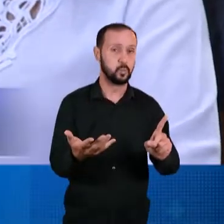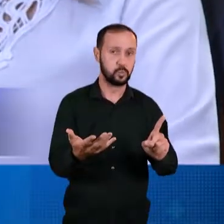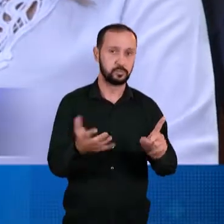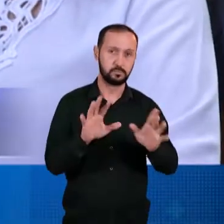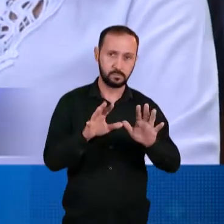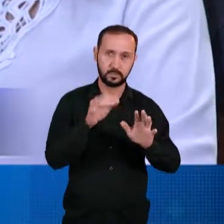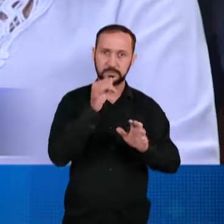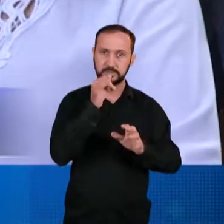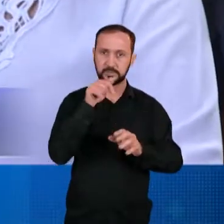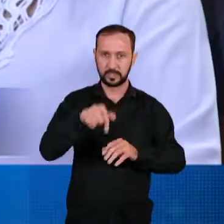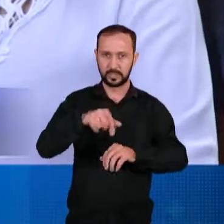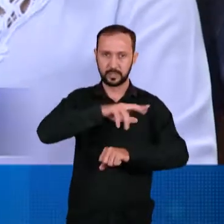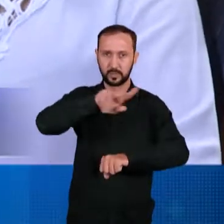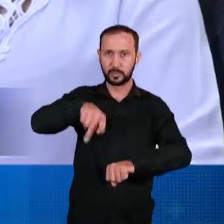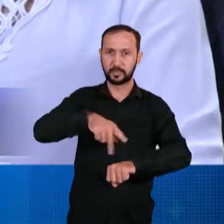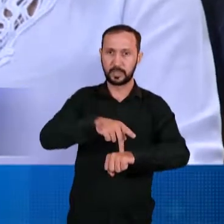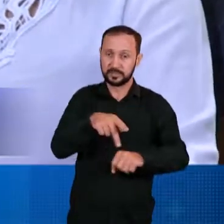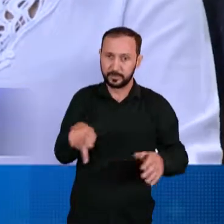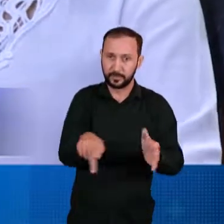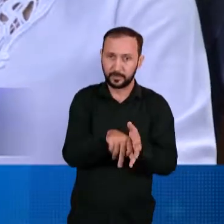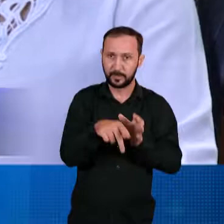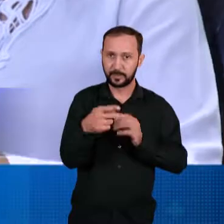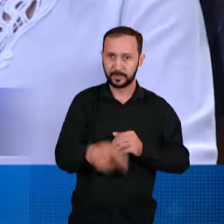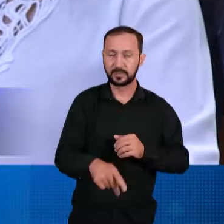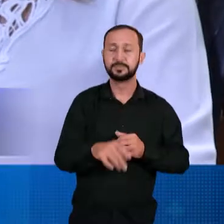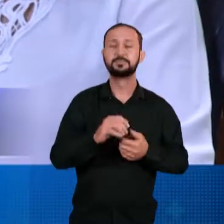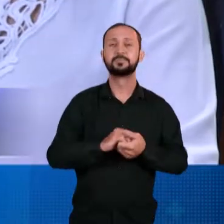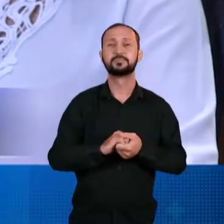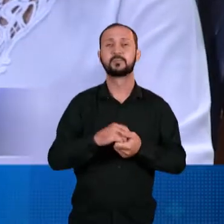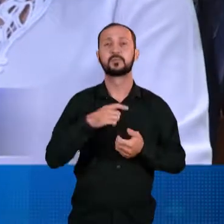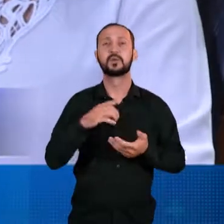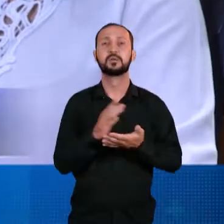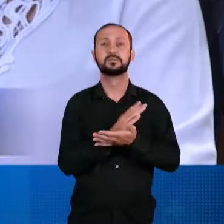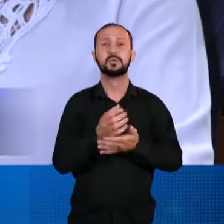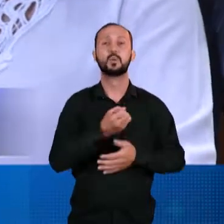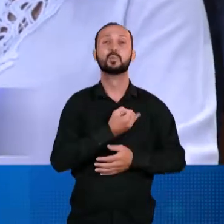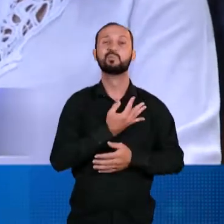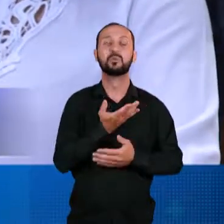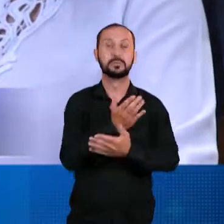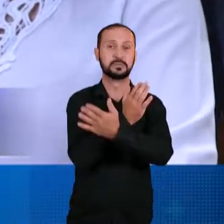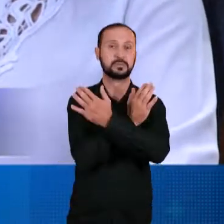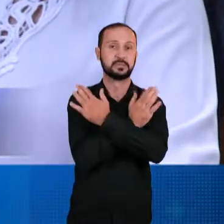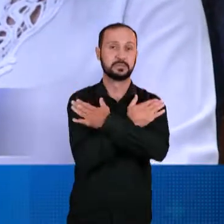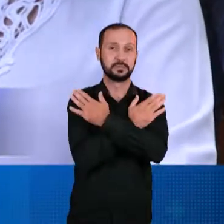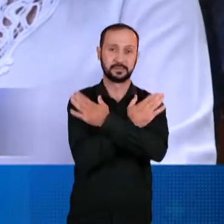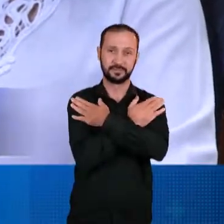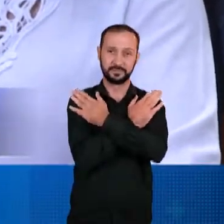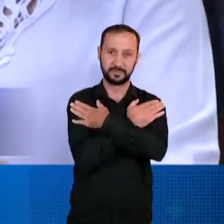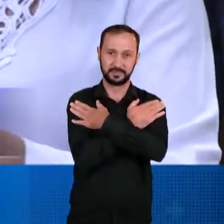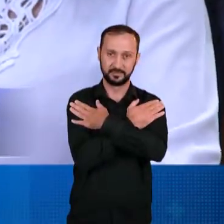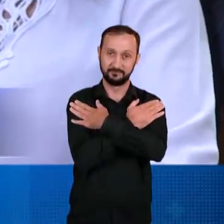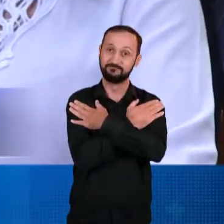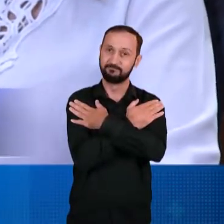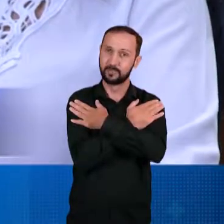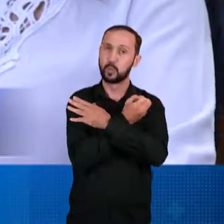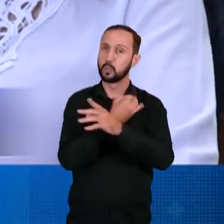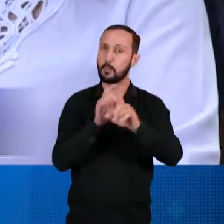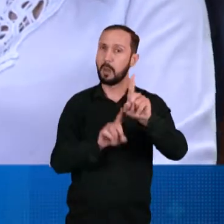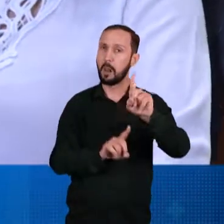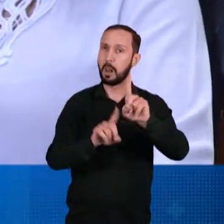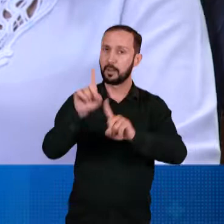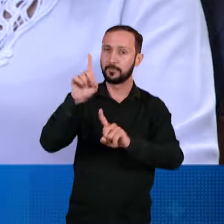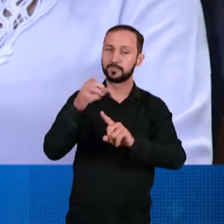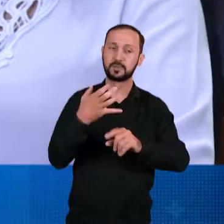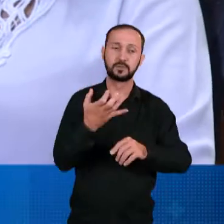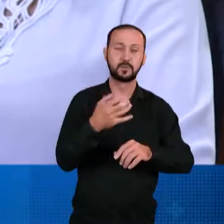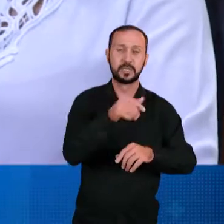exemplo, no nosso país, especificamente, os nossos países que têm um índice de desemprego grande, muitas pessoas buscam um emprego que